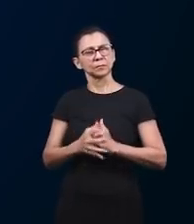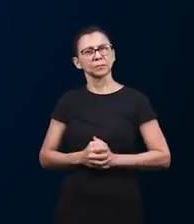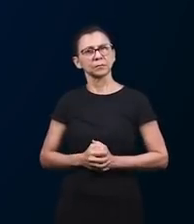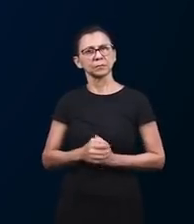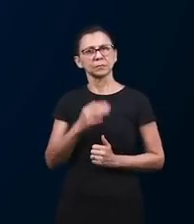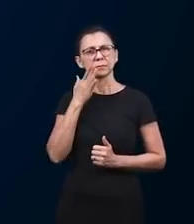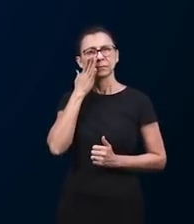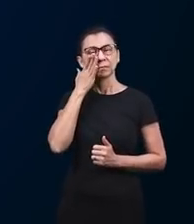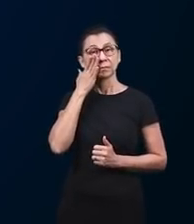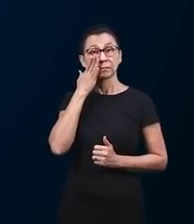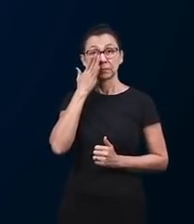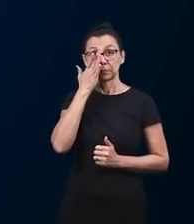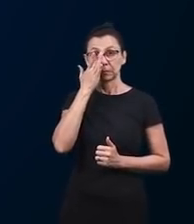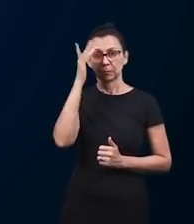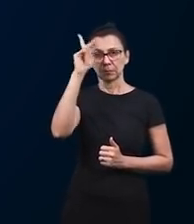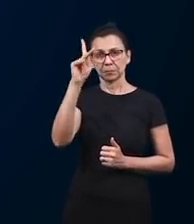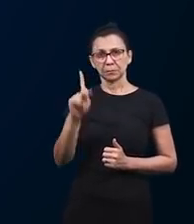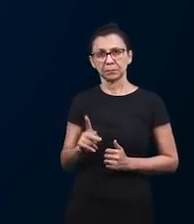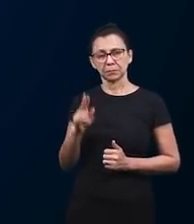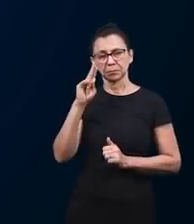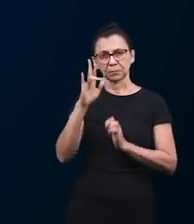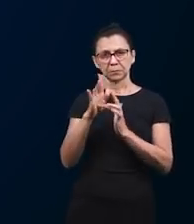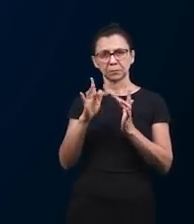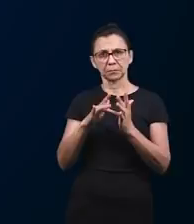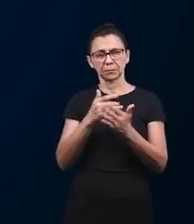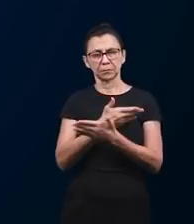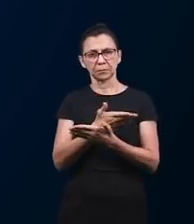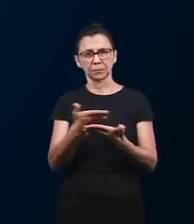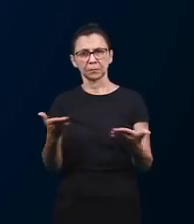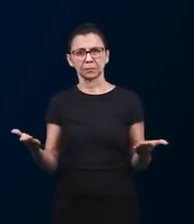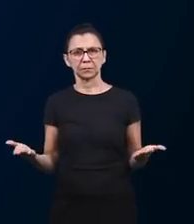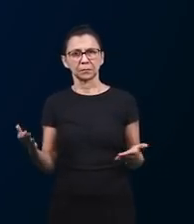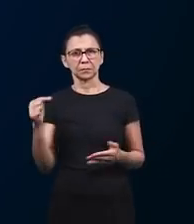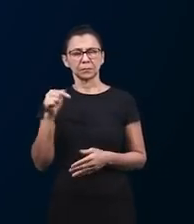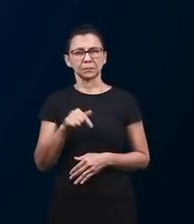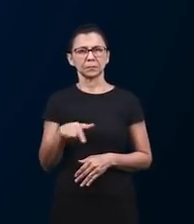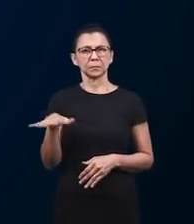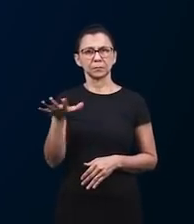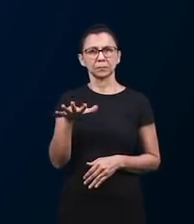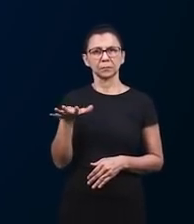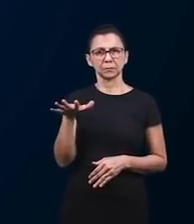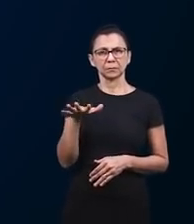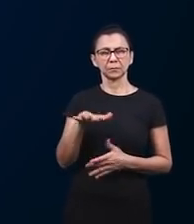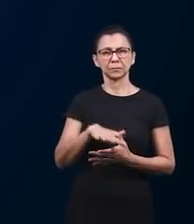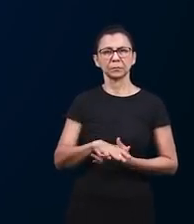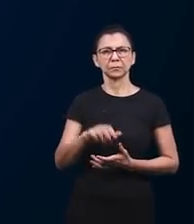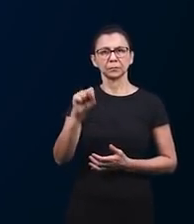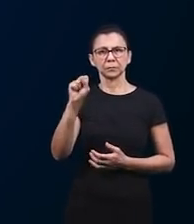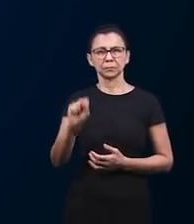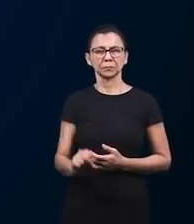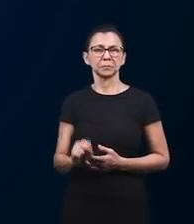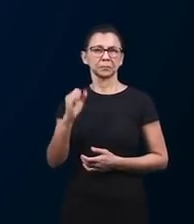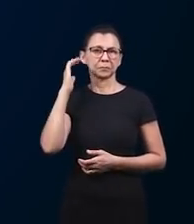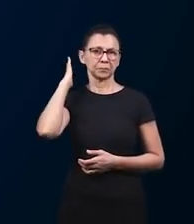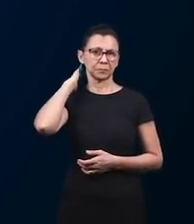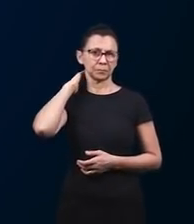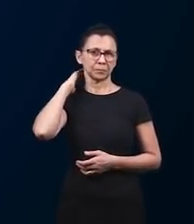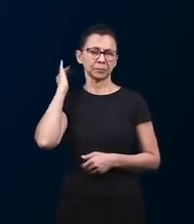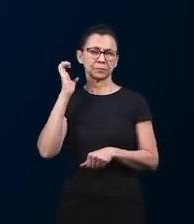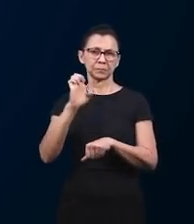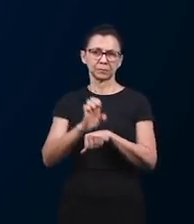a todos com a paz do Senhor Jesus. Nós estamos falando aqui da cidade de Paraupebas, sul do estado do Pará. Estamos ligados à área de